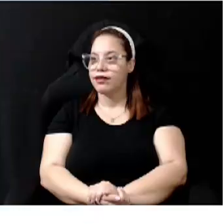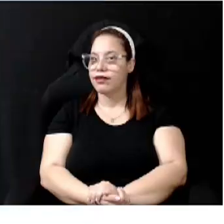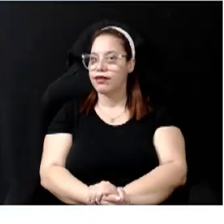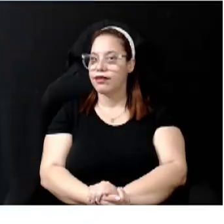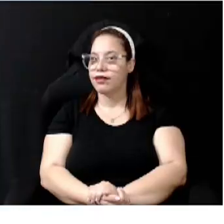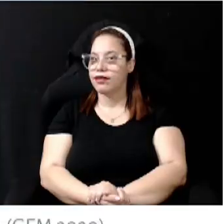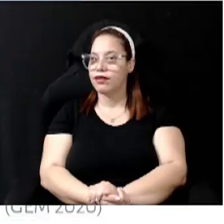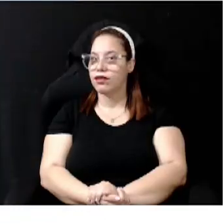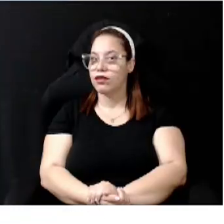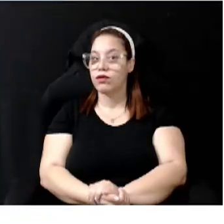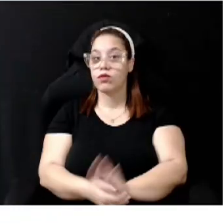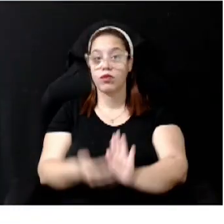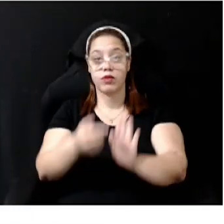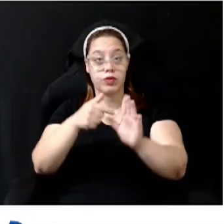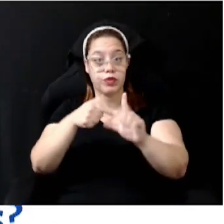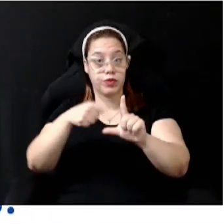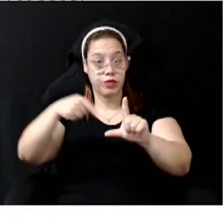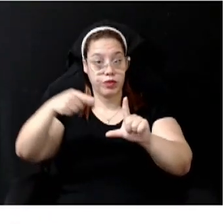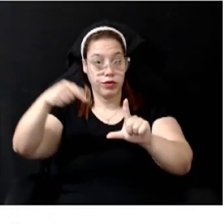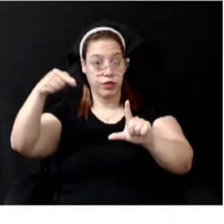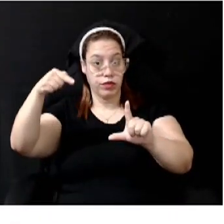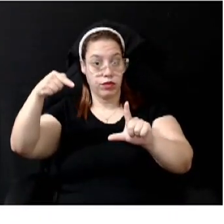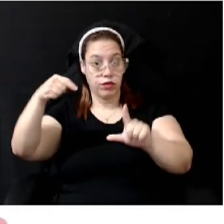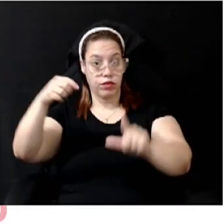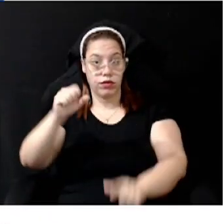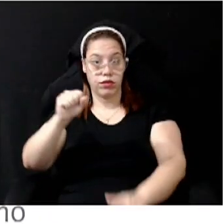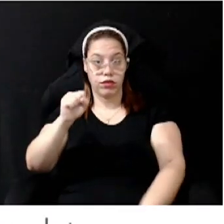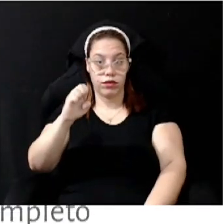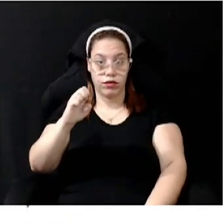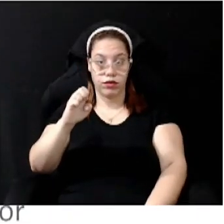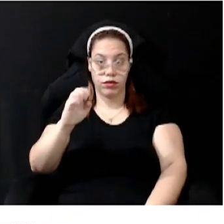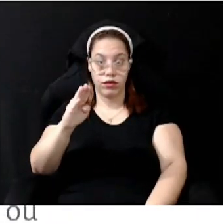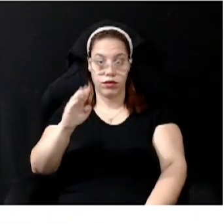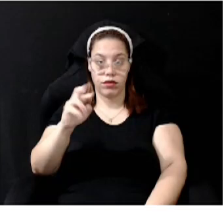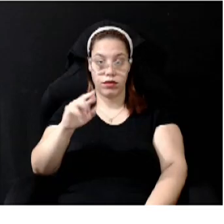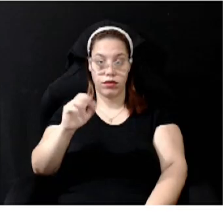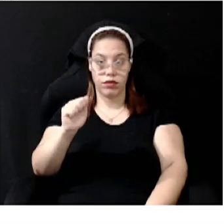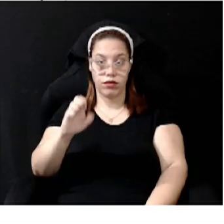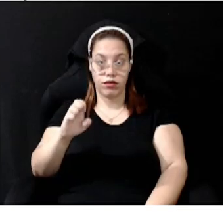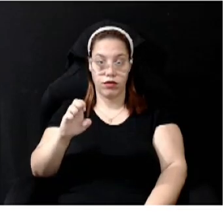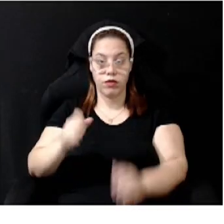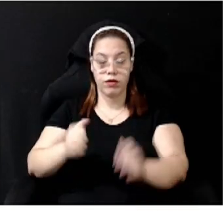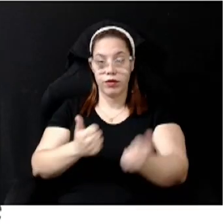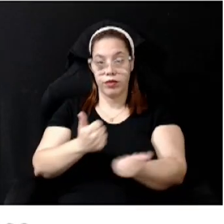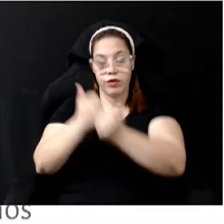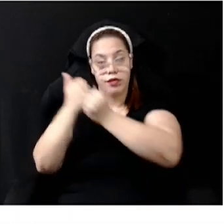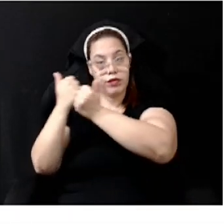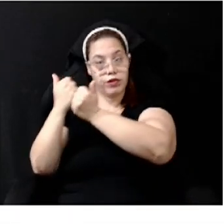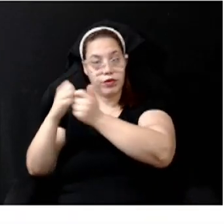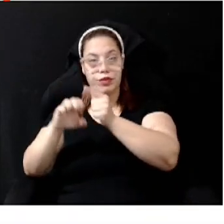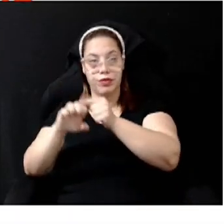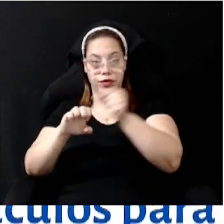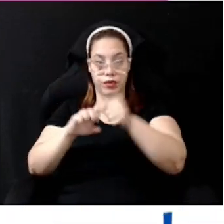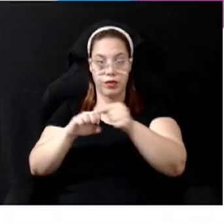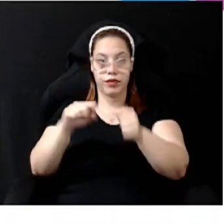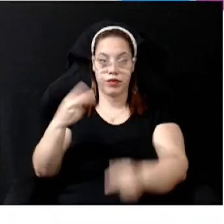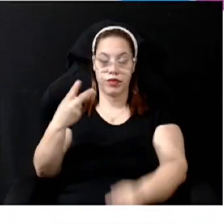Segundo uma pesquisa realizada pelo Sebrae, o Serviço de Apoio às Micro e Pequenas Empresas em